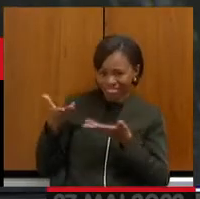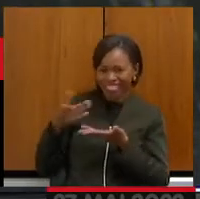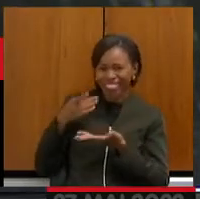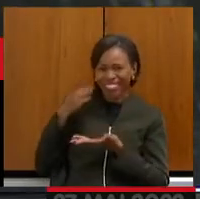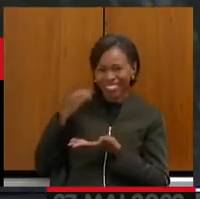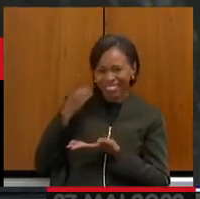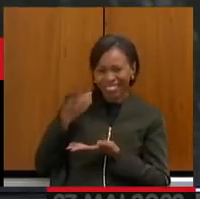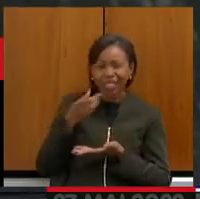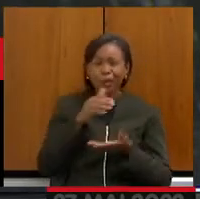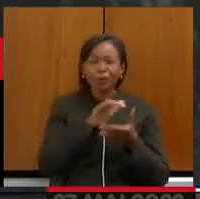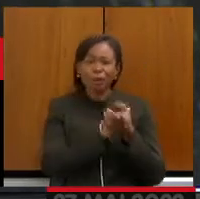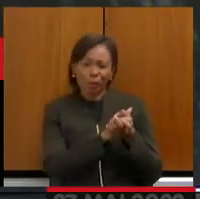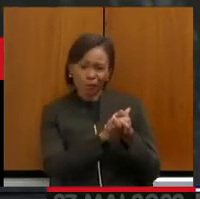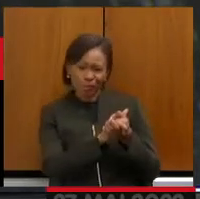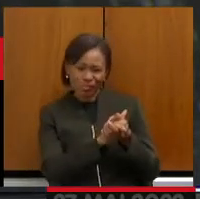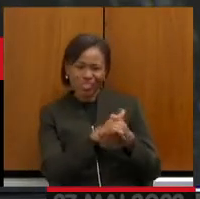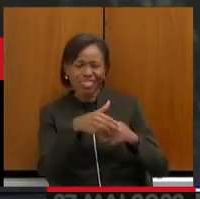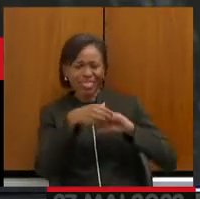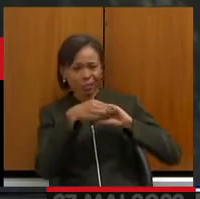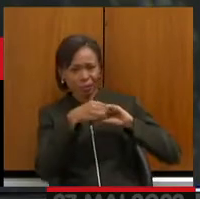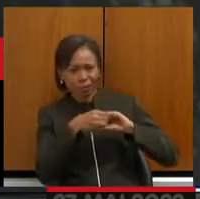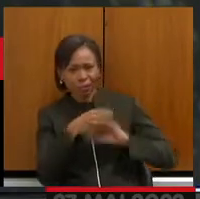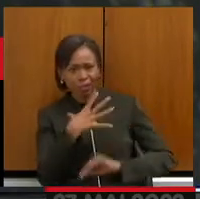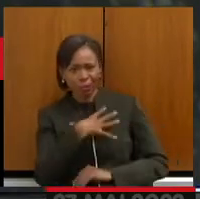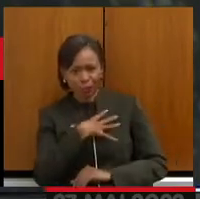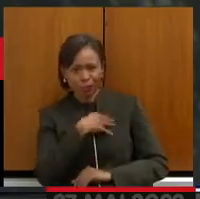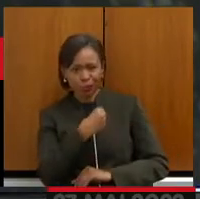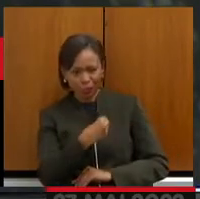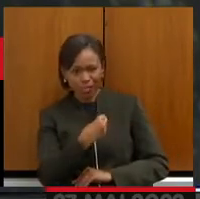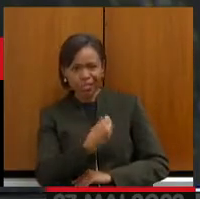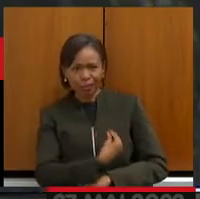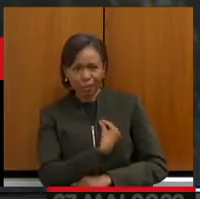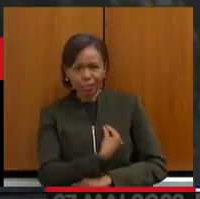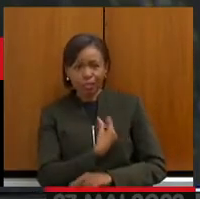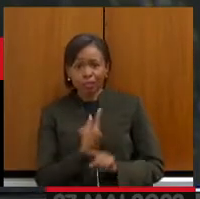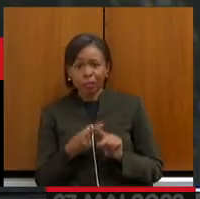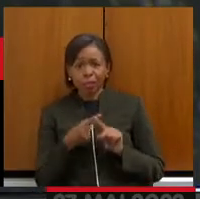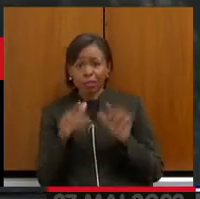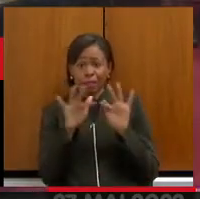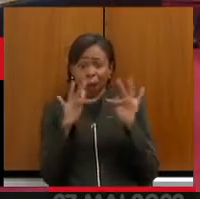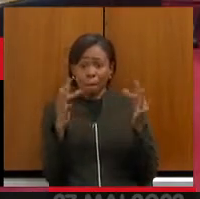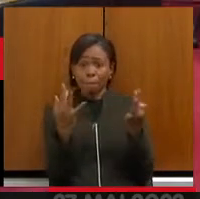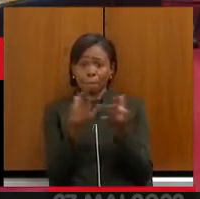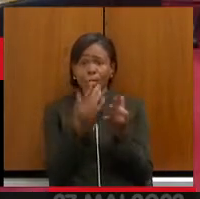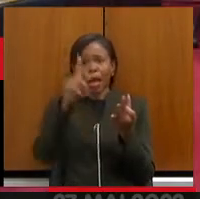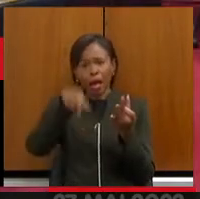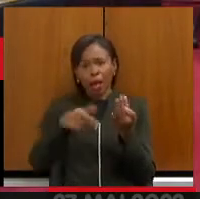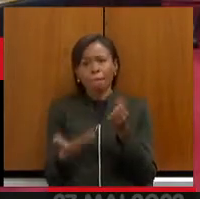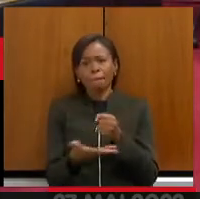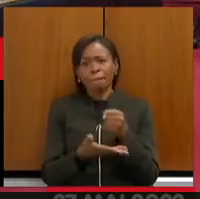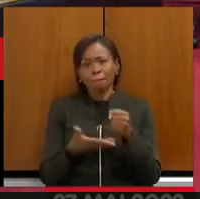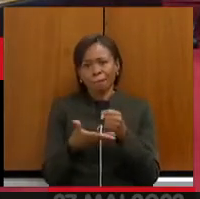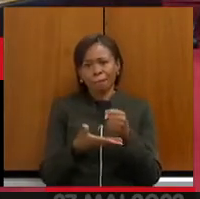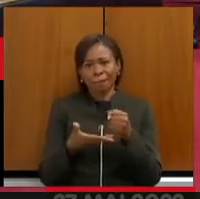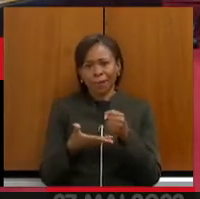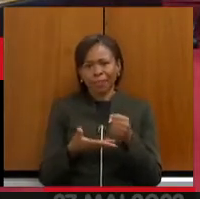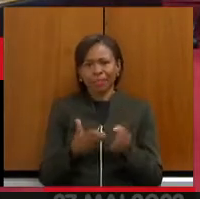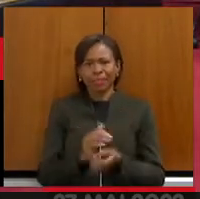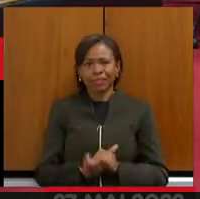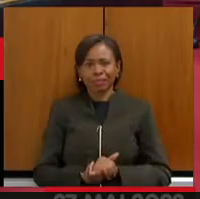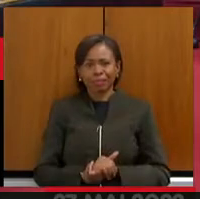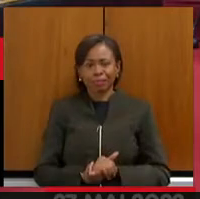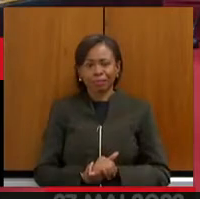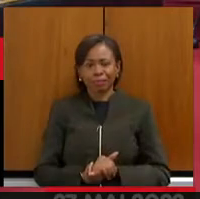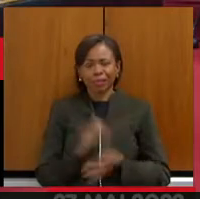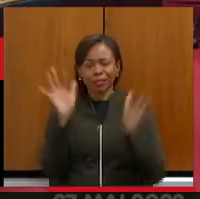o meu esposo e meu filho aqui presente Porque família é base né eu